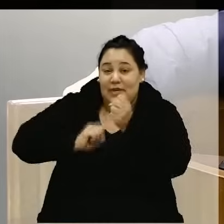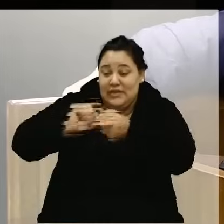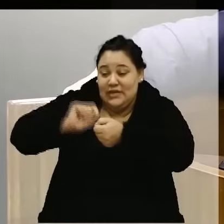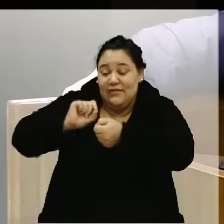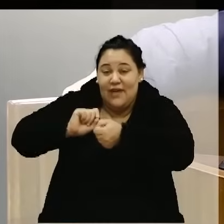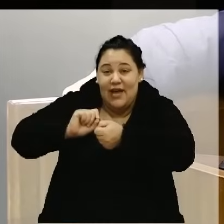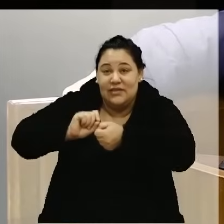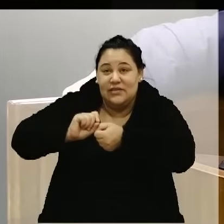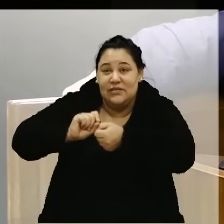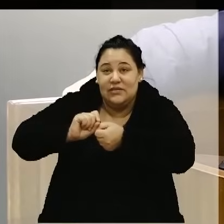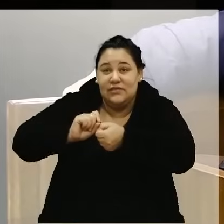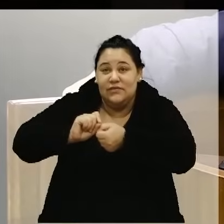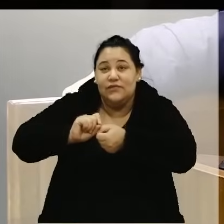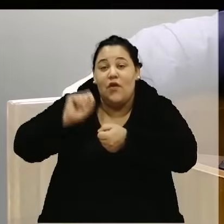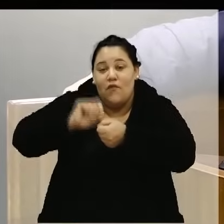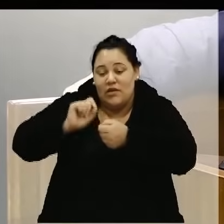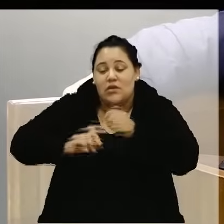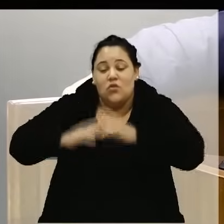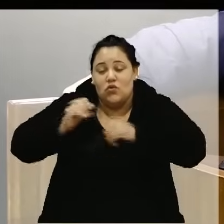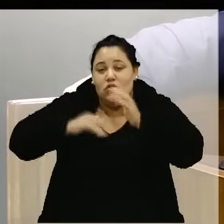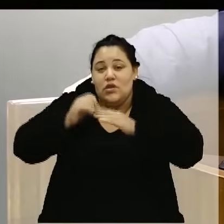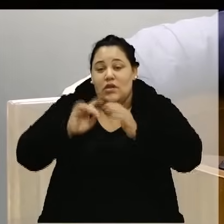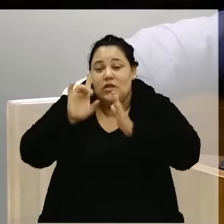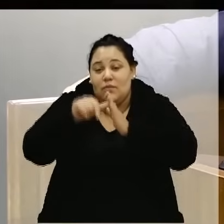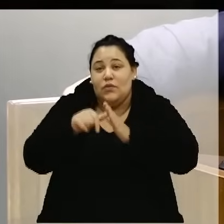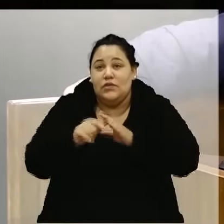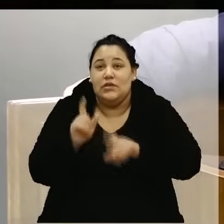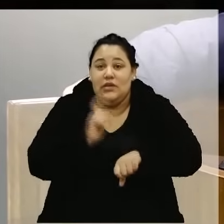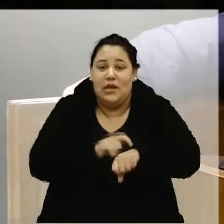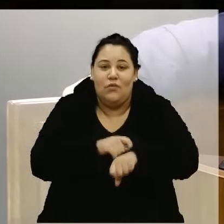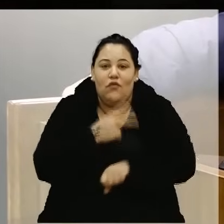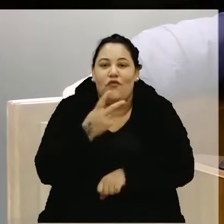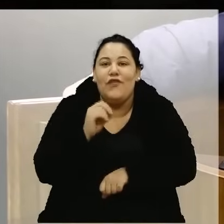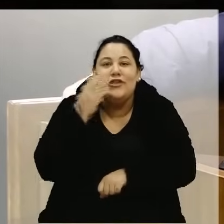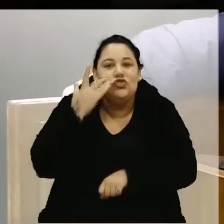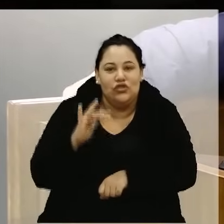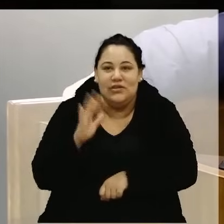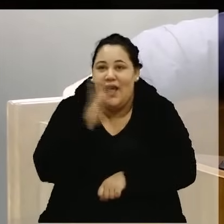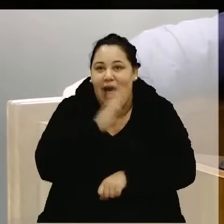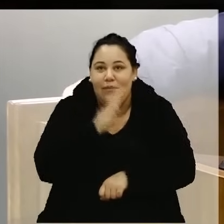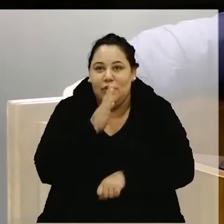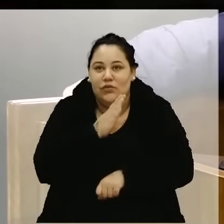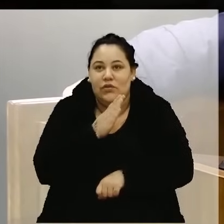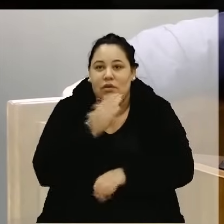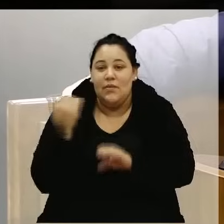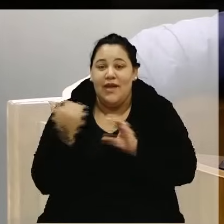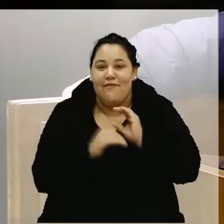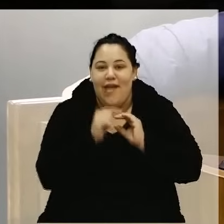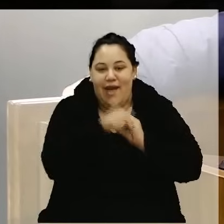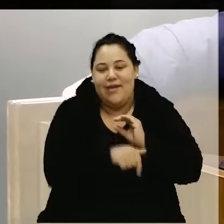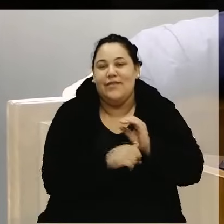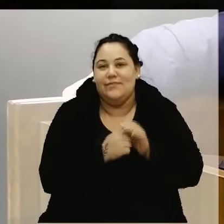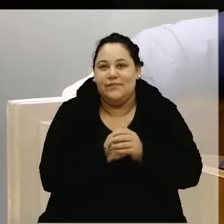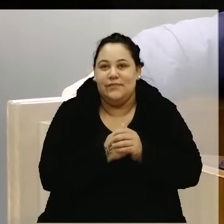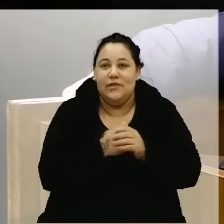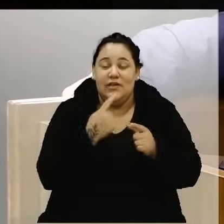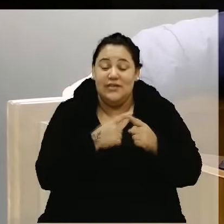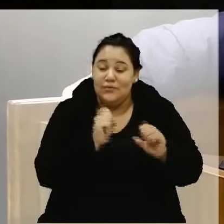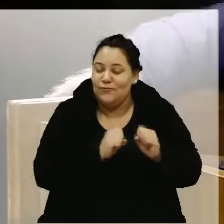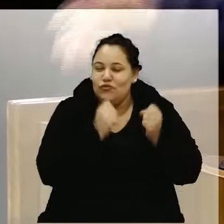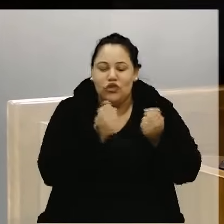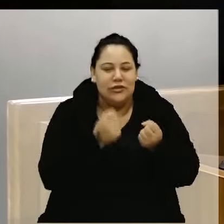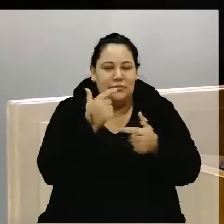serão fabricadas e conduzidas em tempo recorde, em 20 dias para nós aqui. Tá? Saint-Gobain também está empenhada nesse